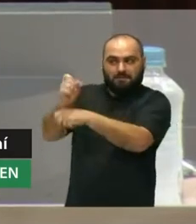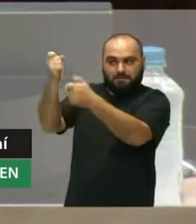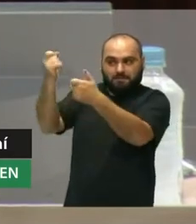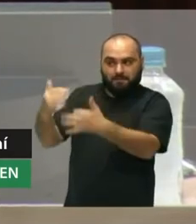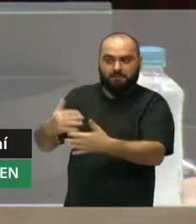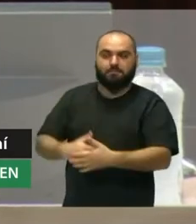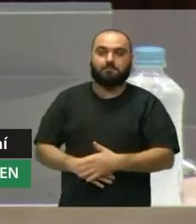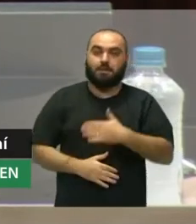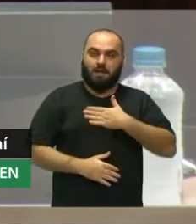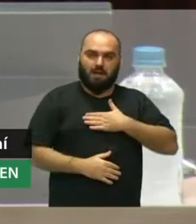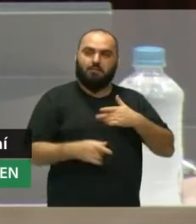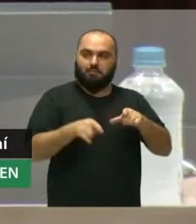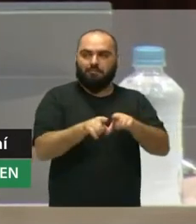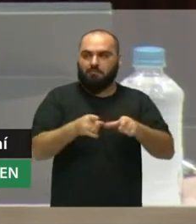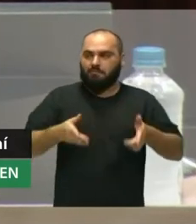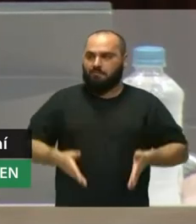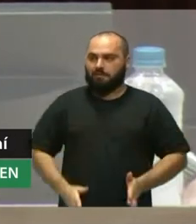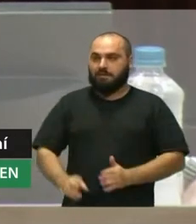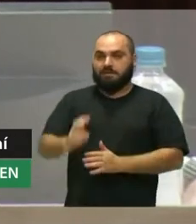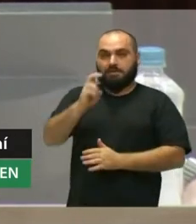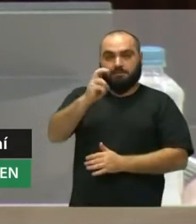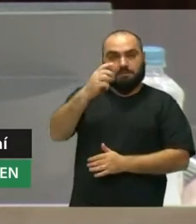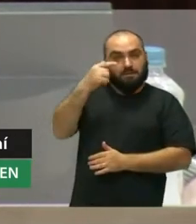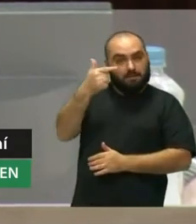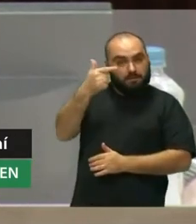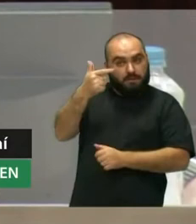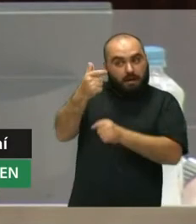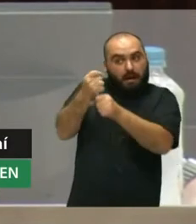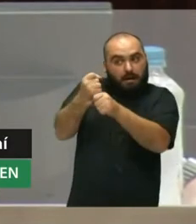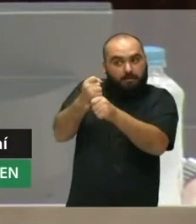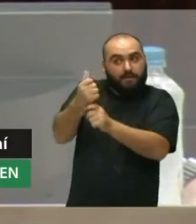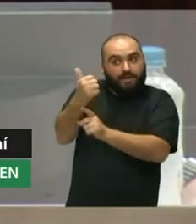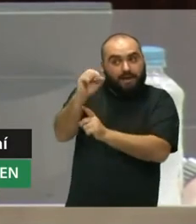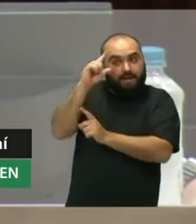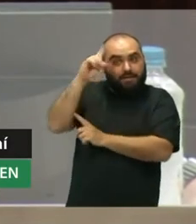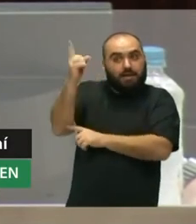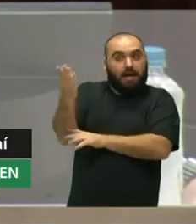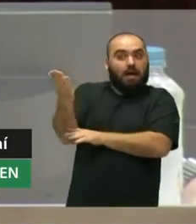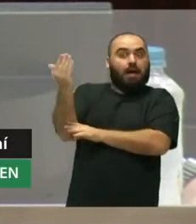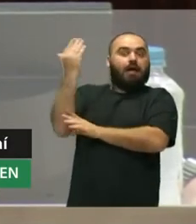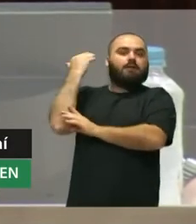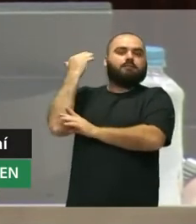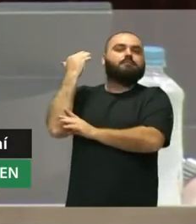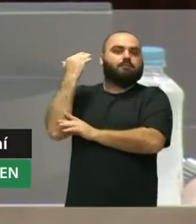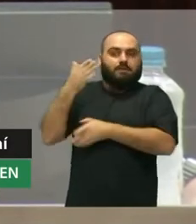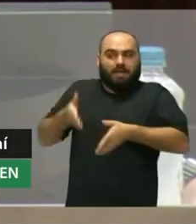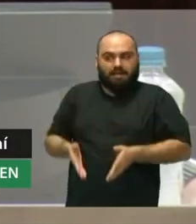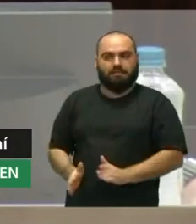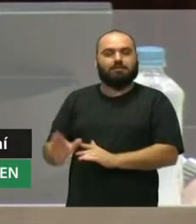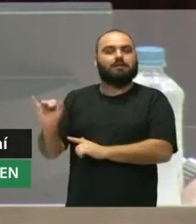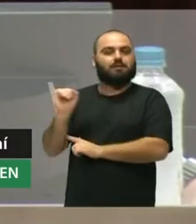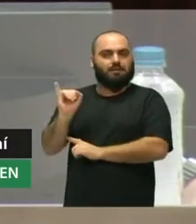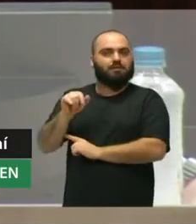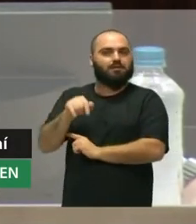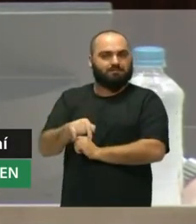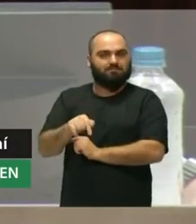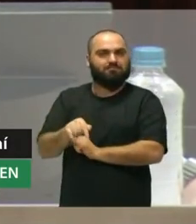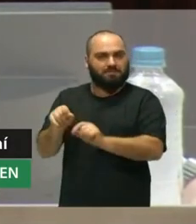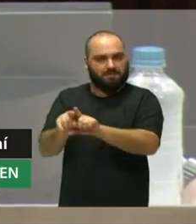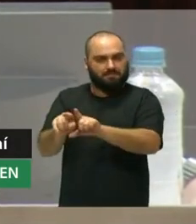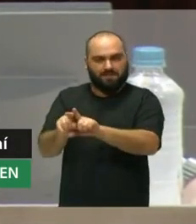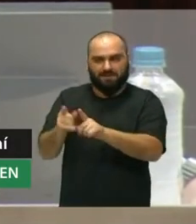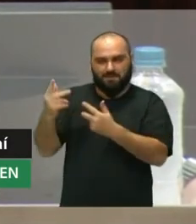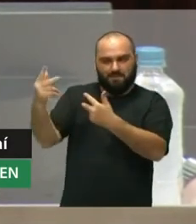anos e 10 dias atrás, né, Marieta também. Sou da terra, sei da importância que